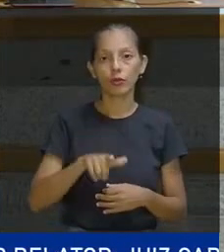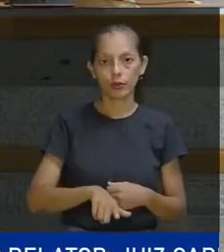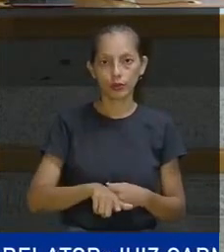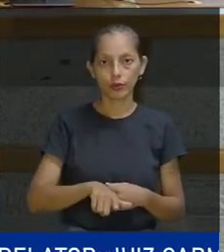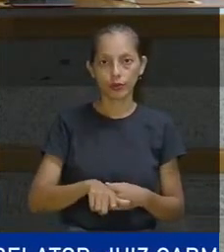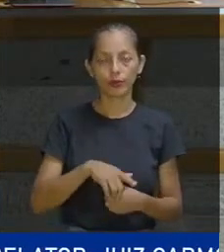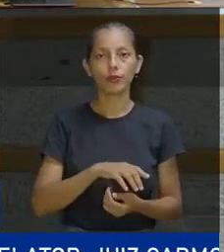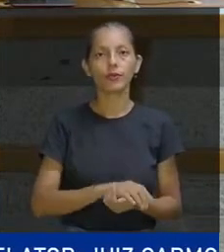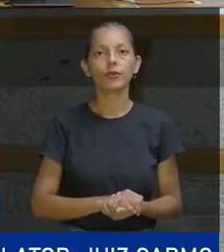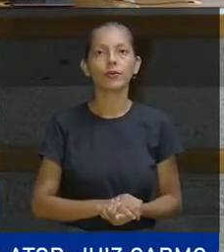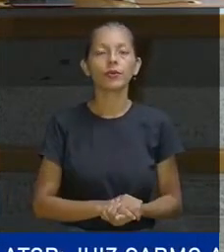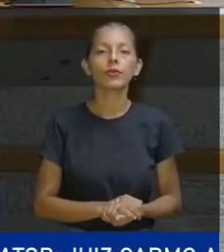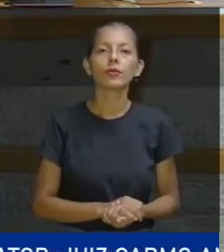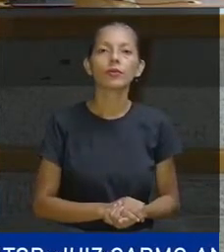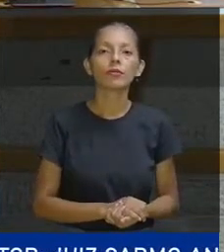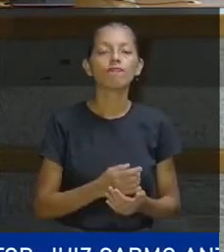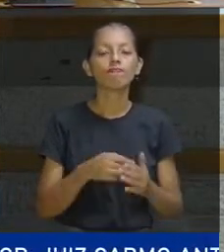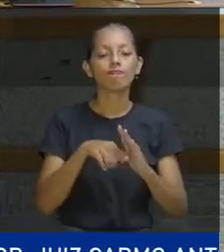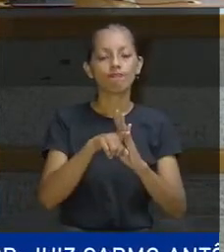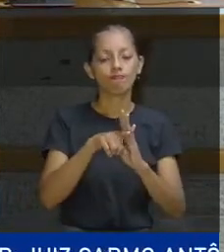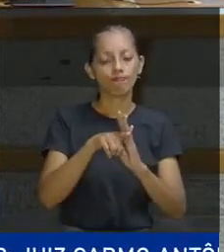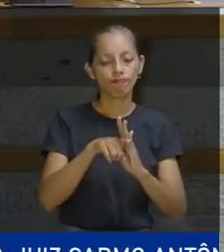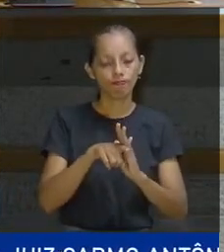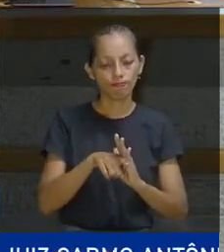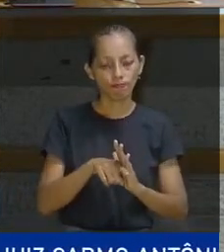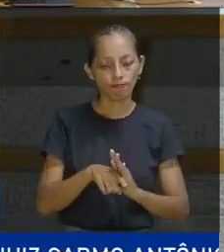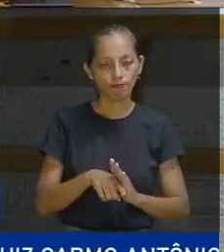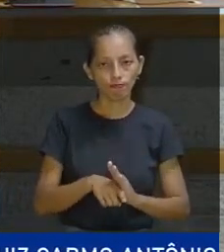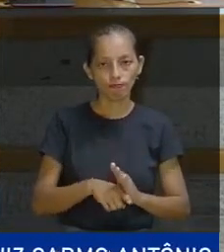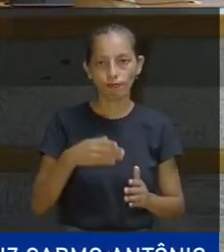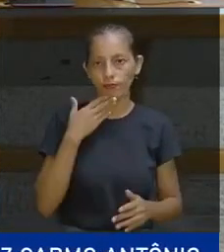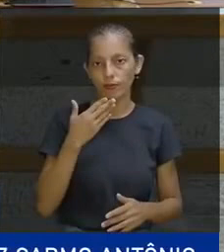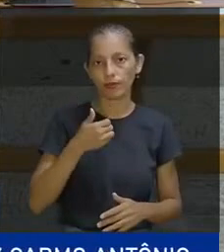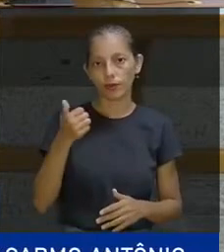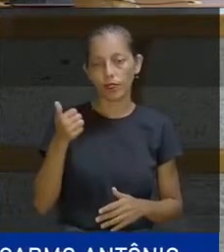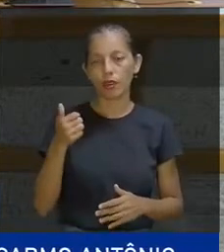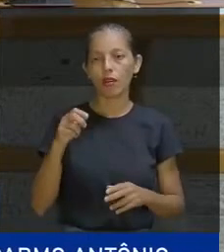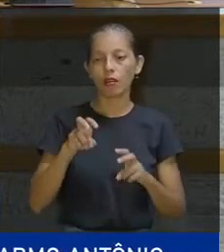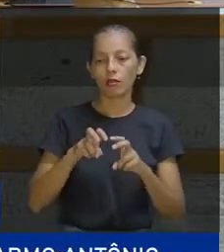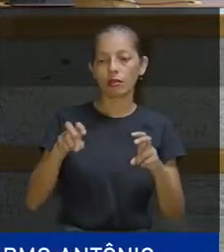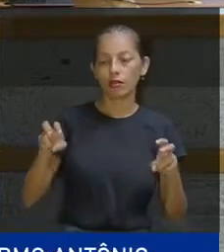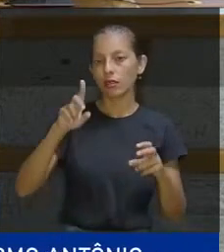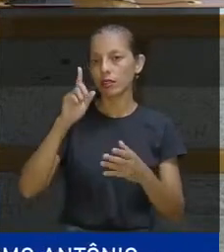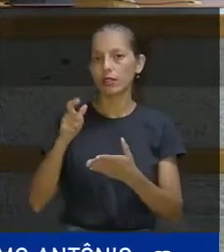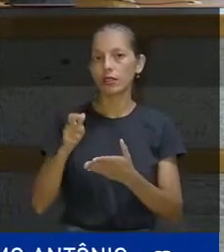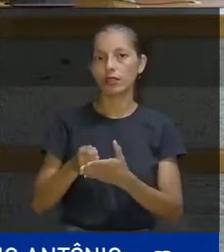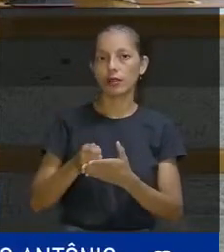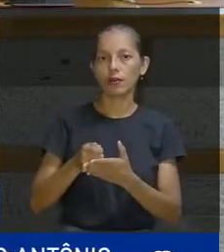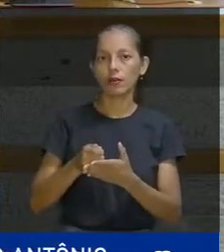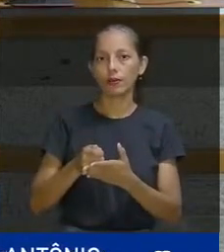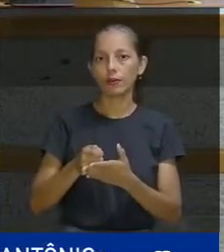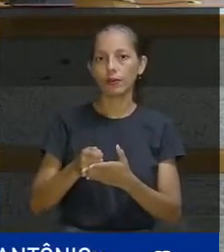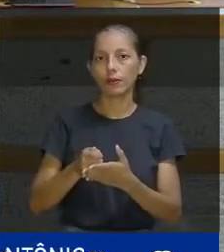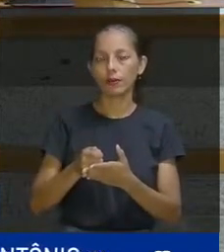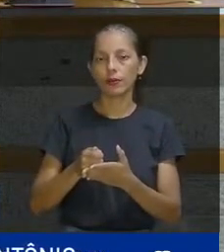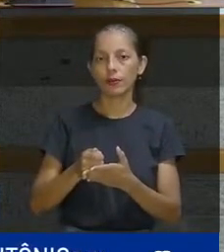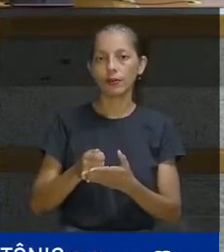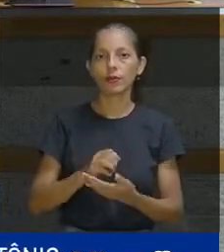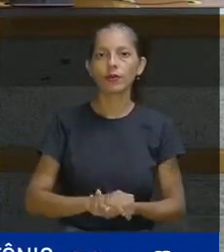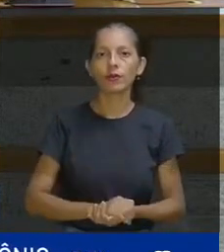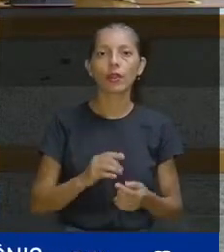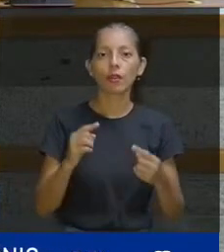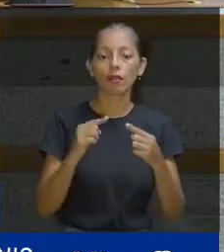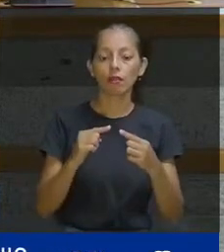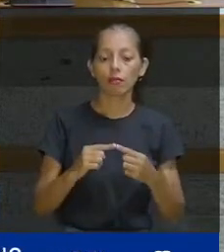anterior para que eu pudesse analisar melhor as conclusões do tribunal sobre a matéria,